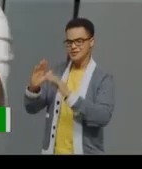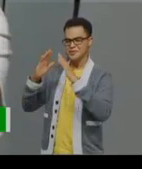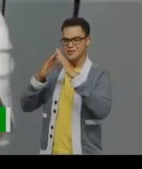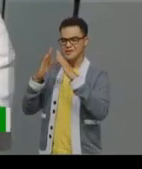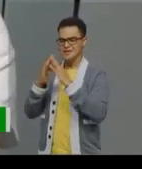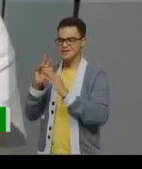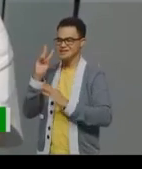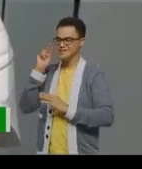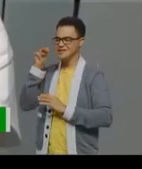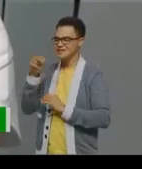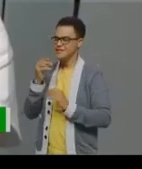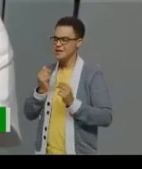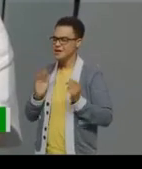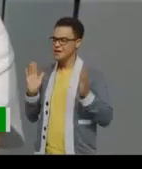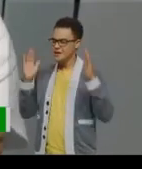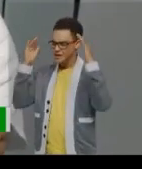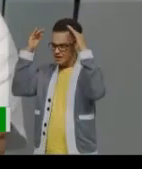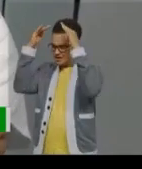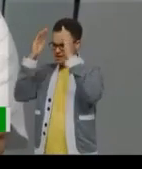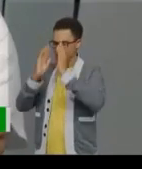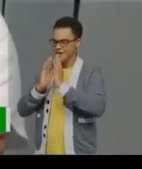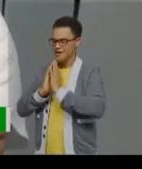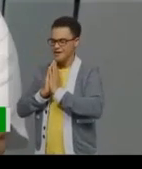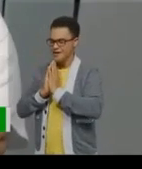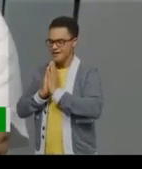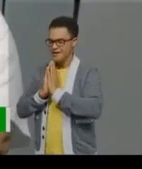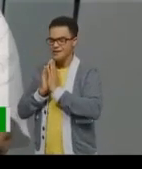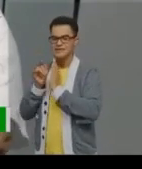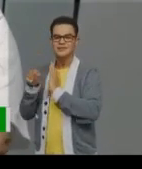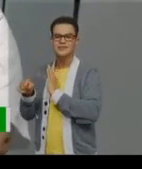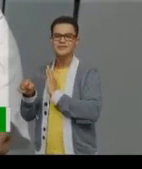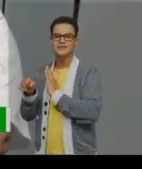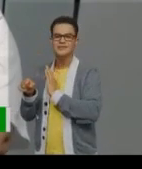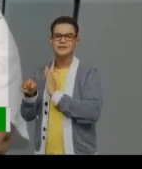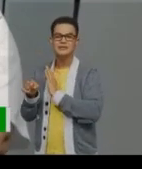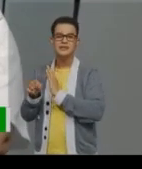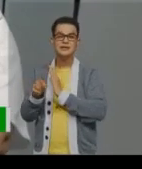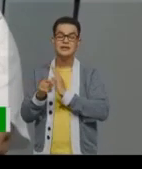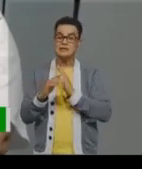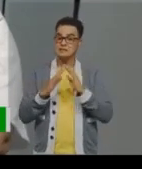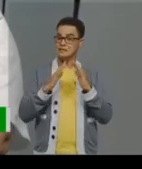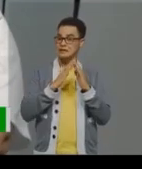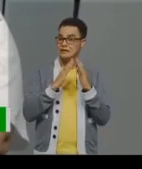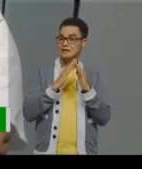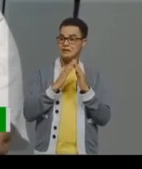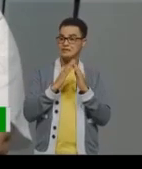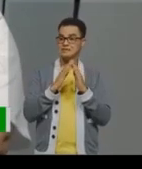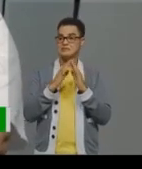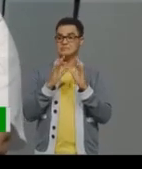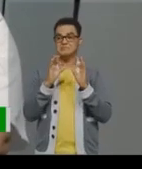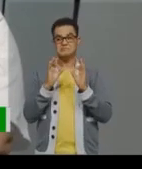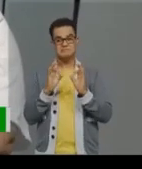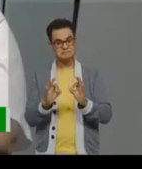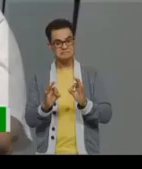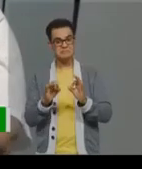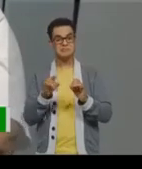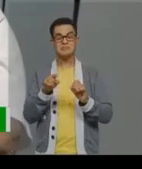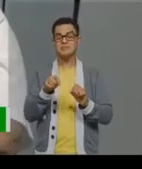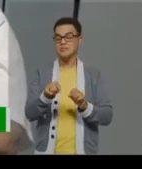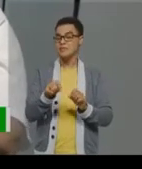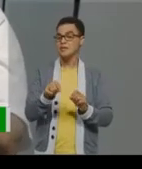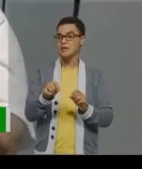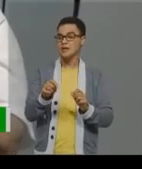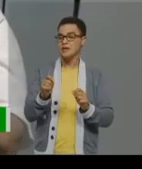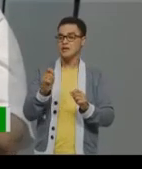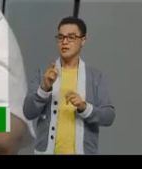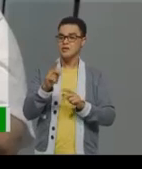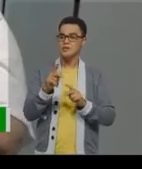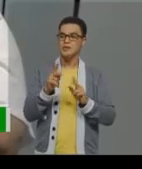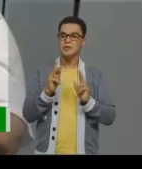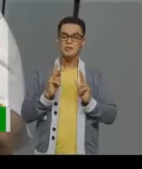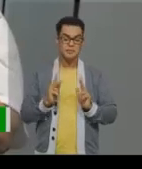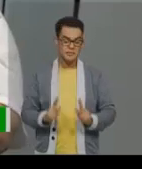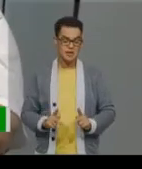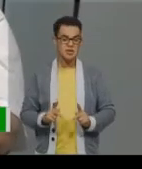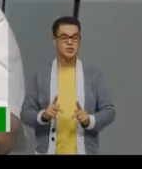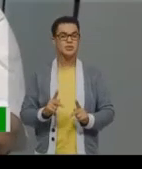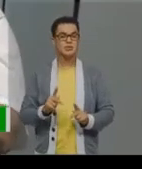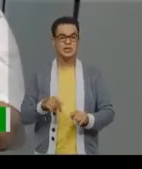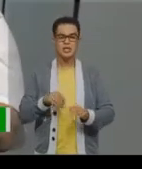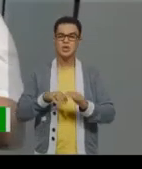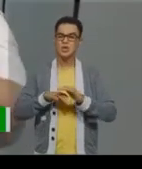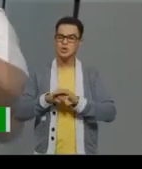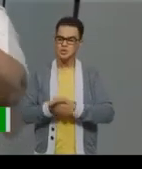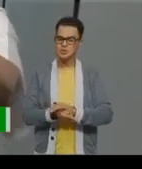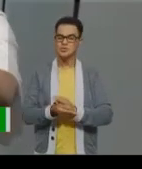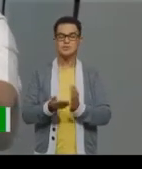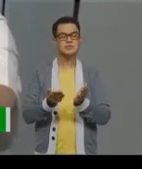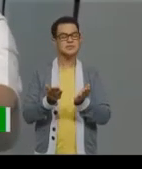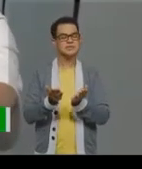imagem de Nossa Senhora Aparecida, essa casa provavelmente é de uma pessoa que é de uma tradição cristã, não é